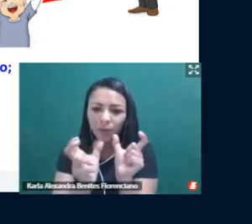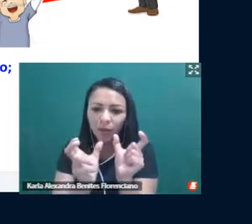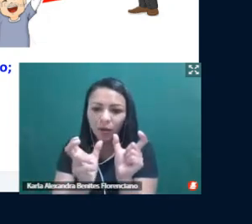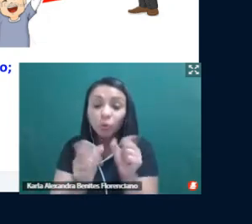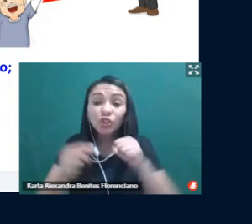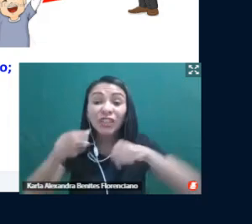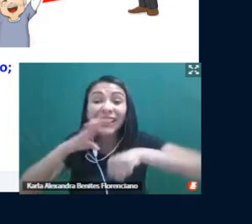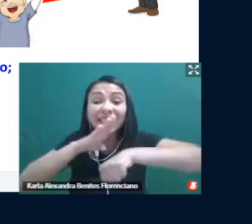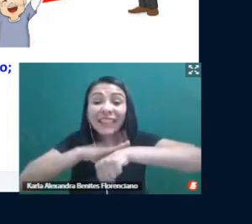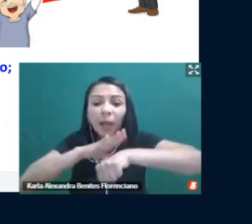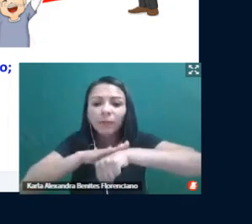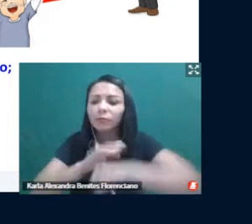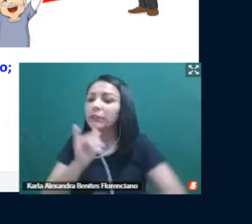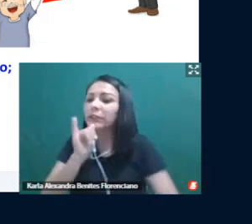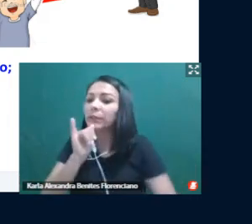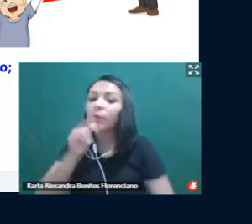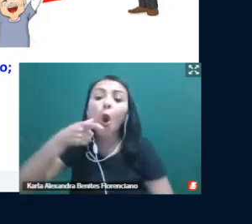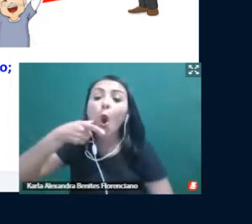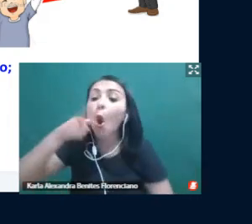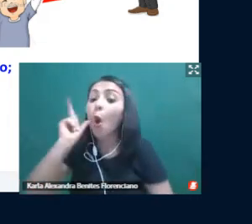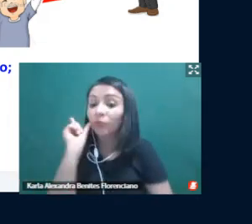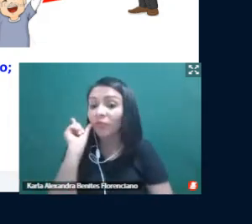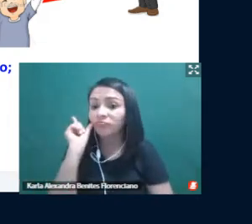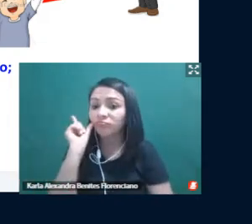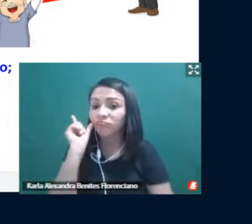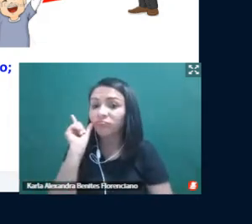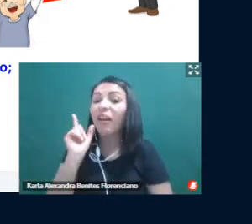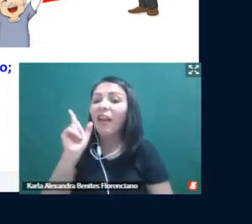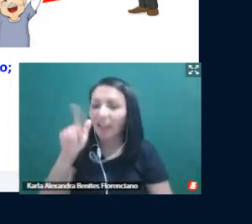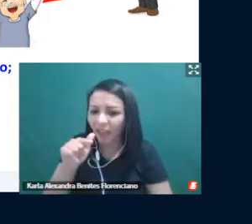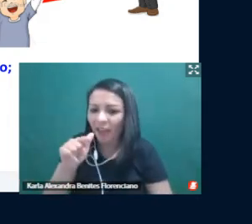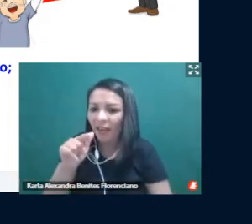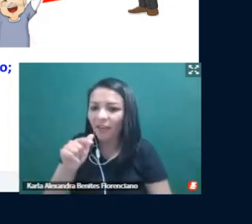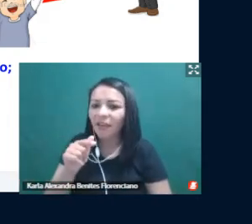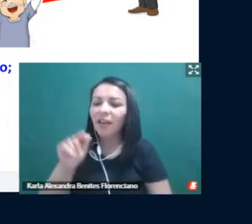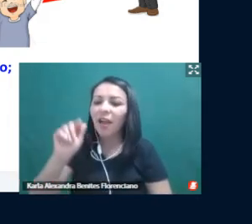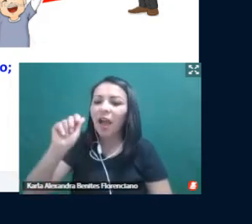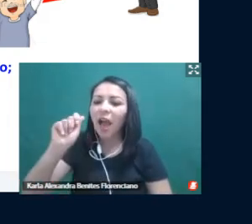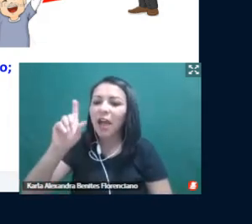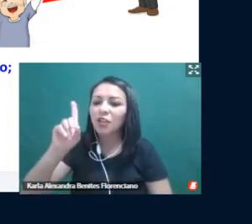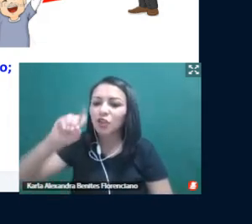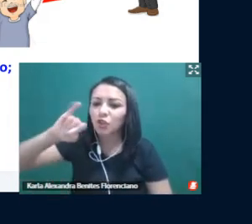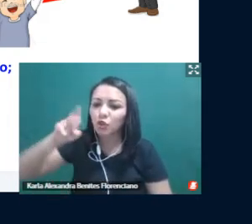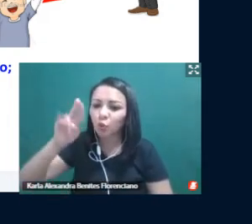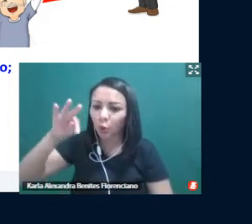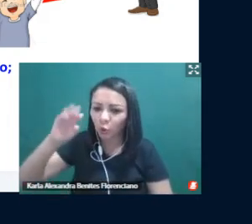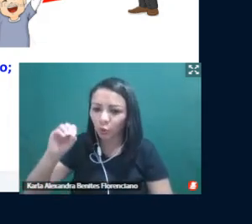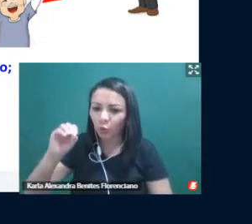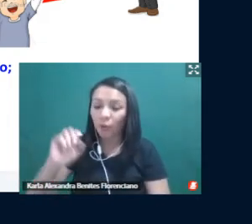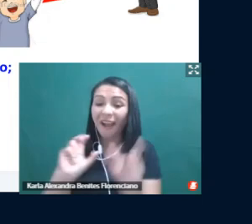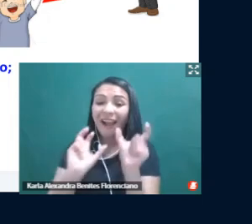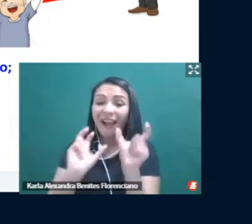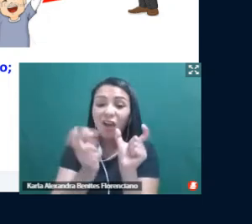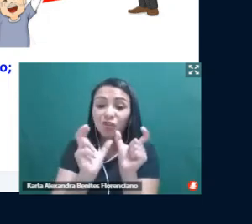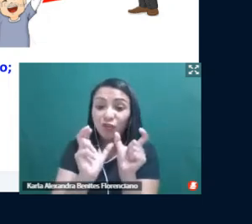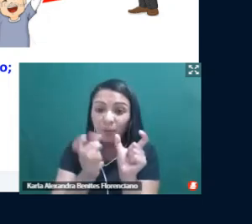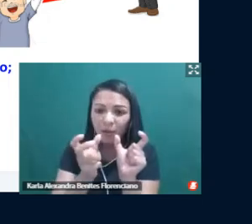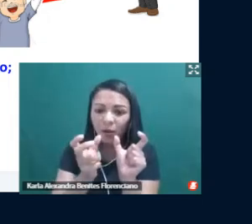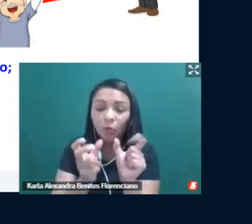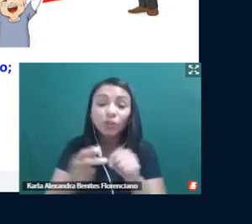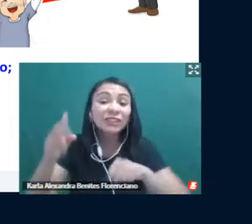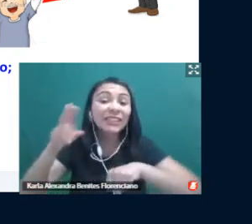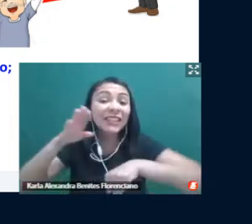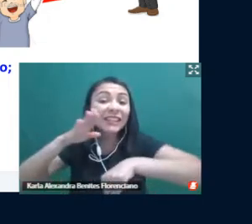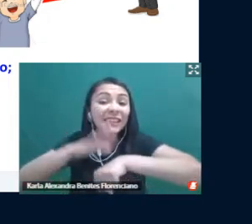um adjunto adverbial de tempo, que pode estar tanto no começo como no final da